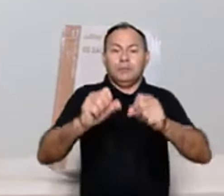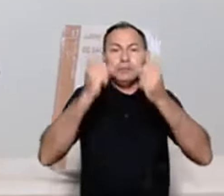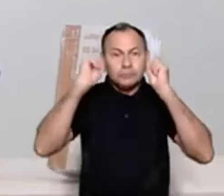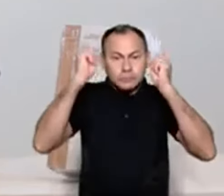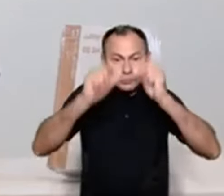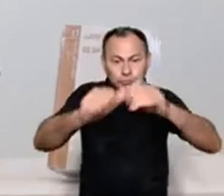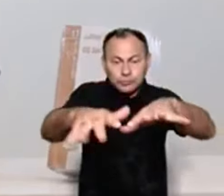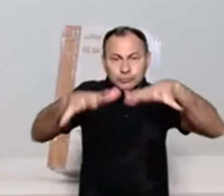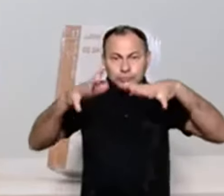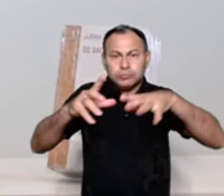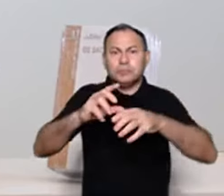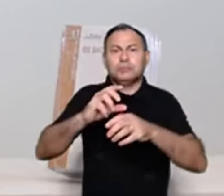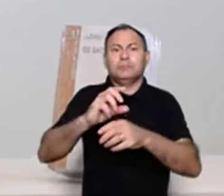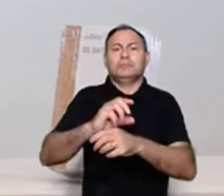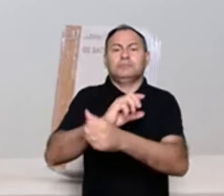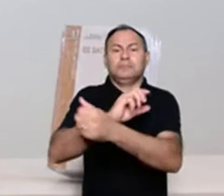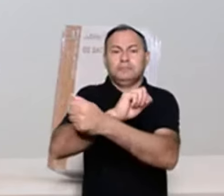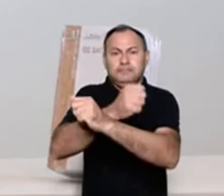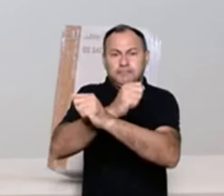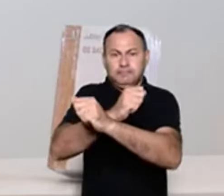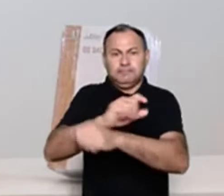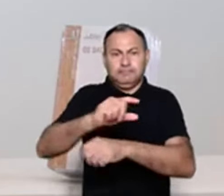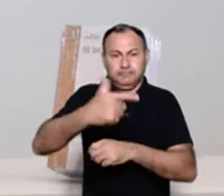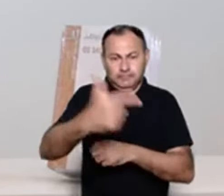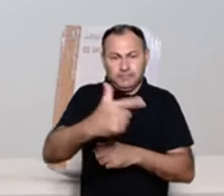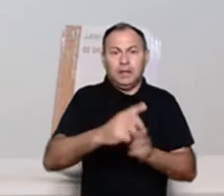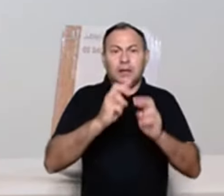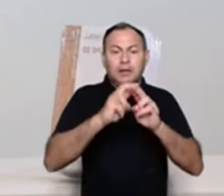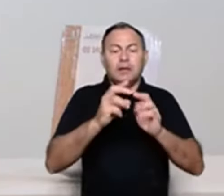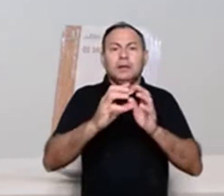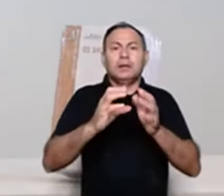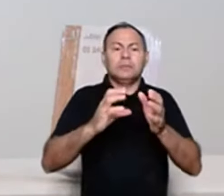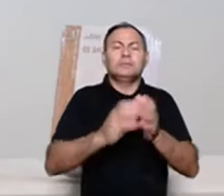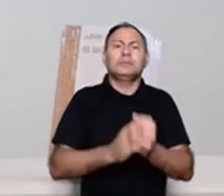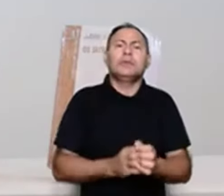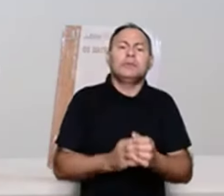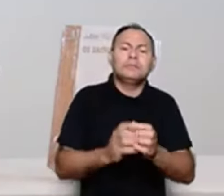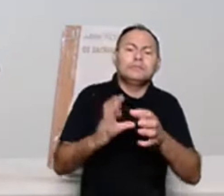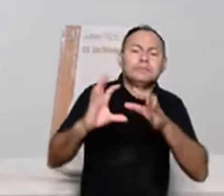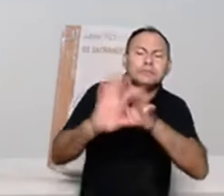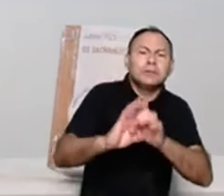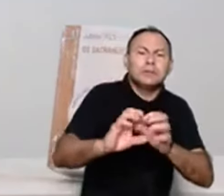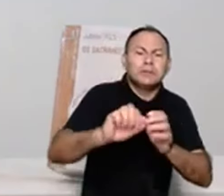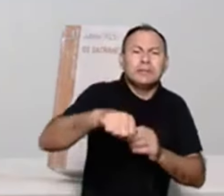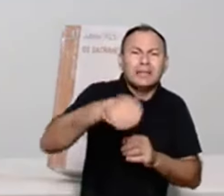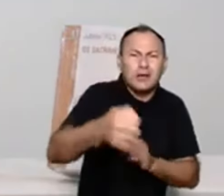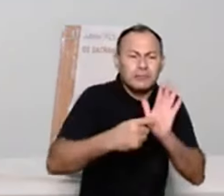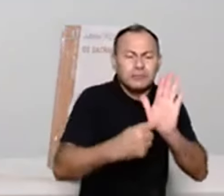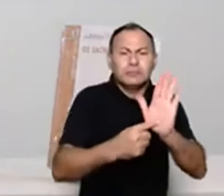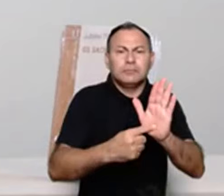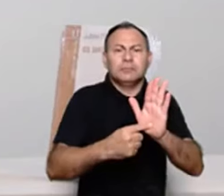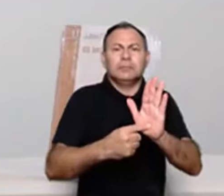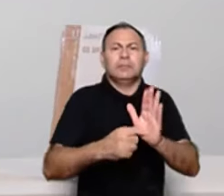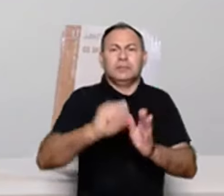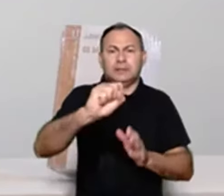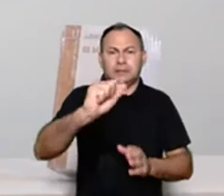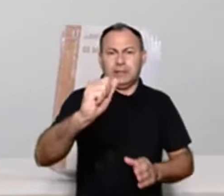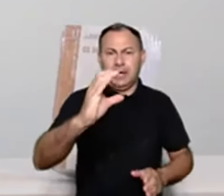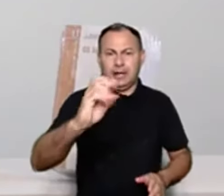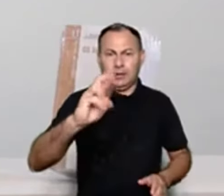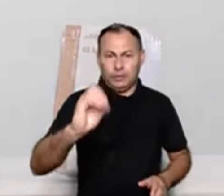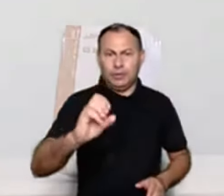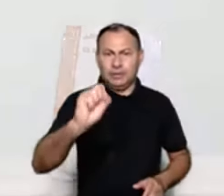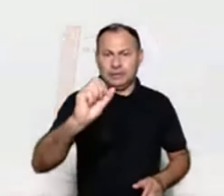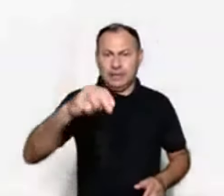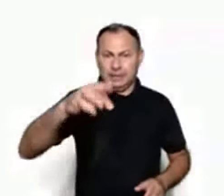Vaticano II, na Constituição Conselhar Sacro Santo do Conselho, é o aspecto do sinal. E Sacro Santo do Conselho vai dizer para nós que esses